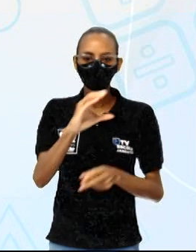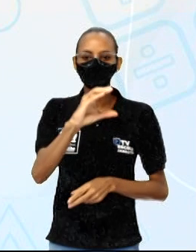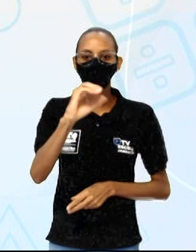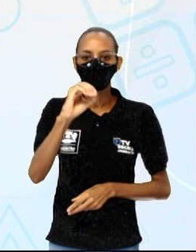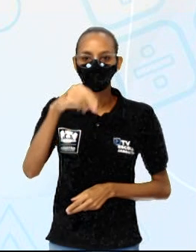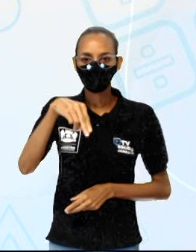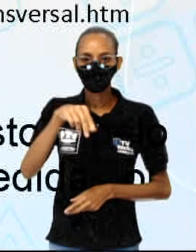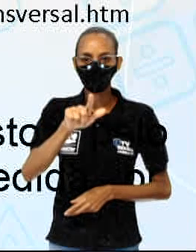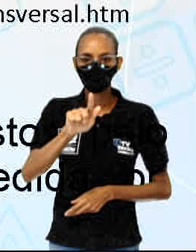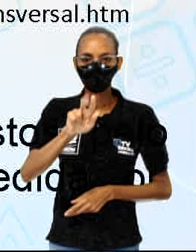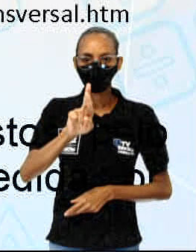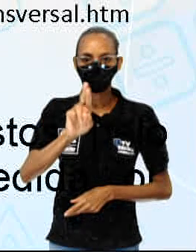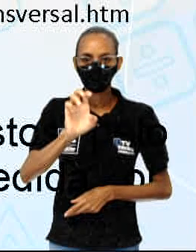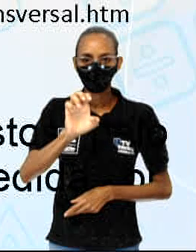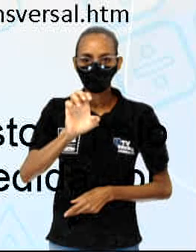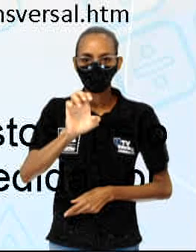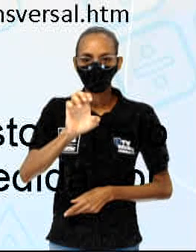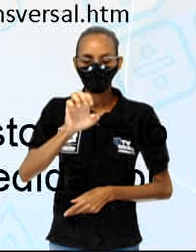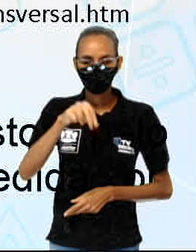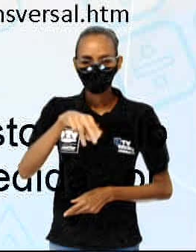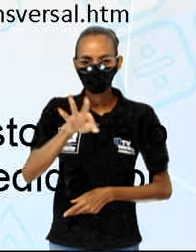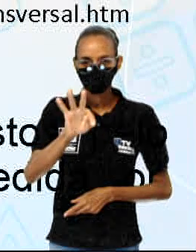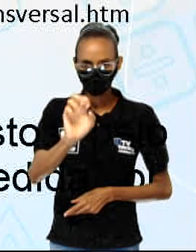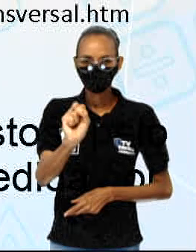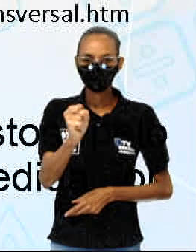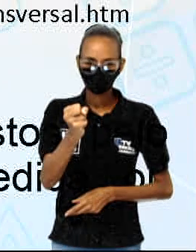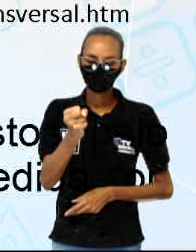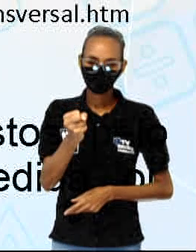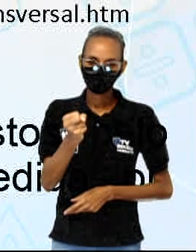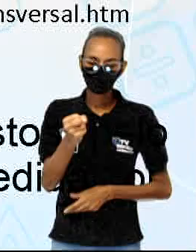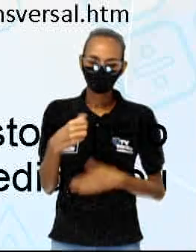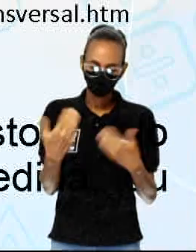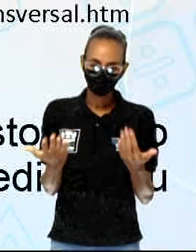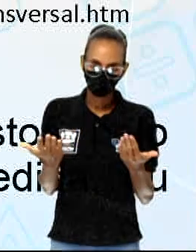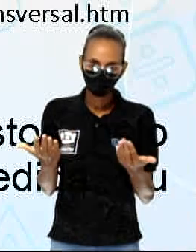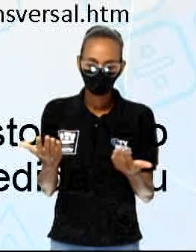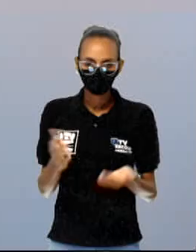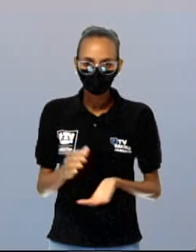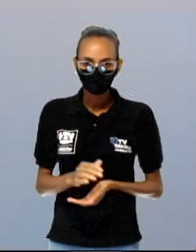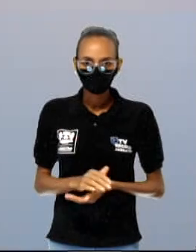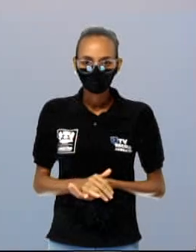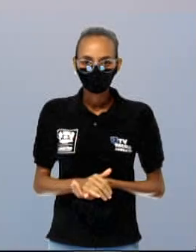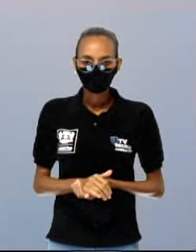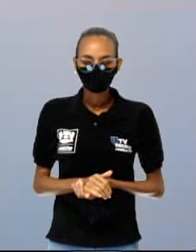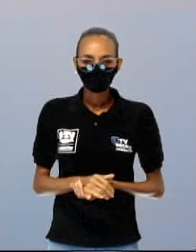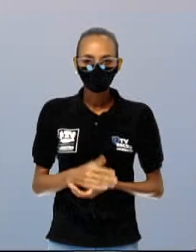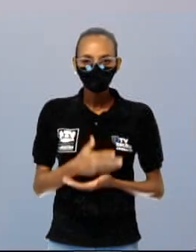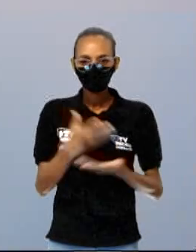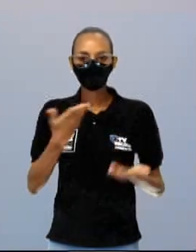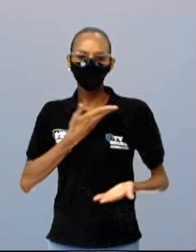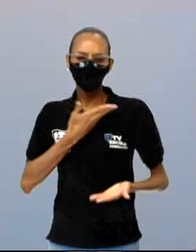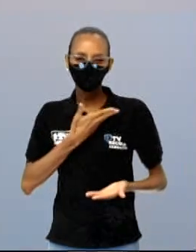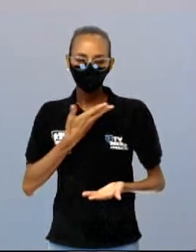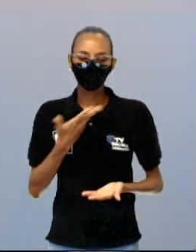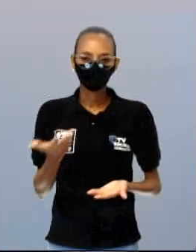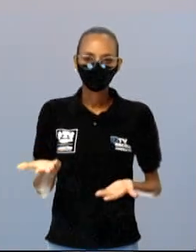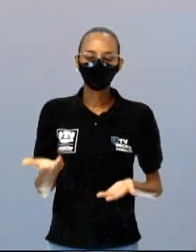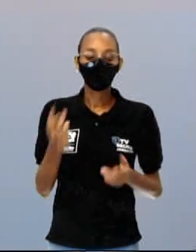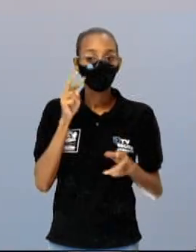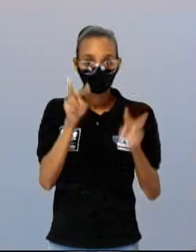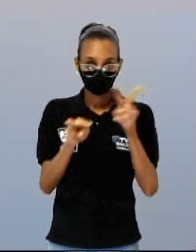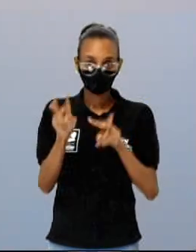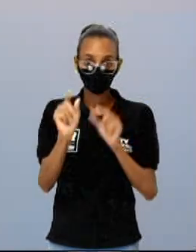congruentes. Ok? Logo, meus amigos, minhas amigas, a gente viu